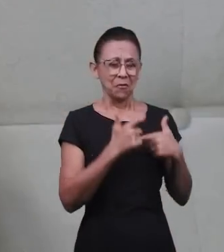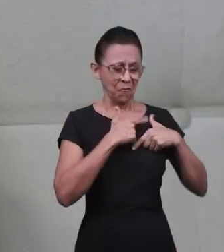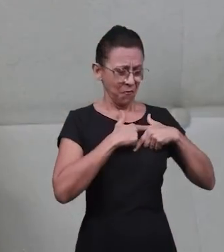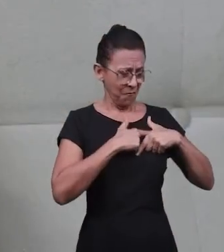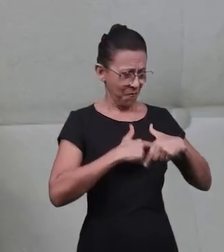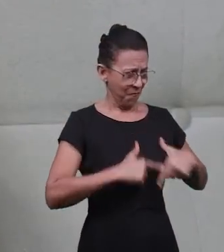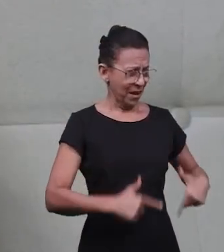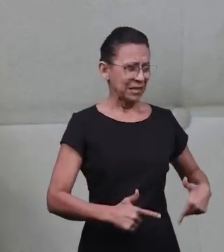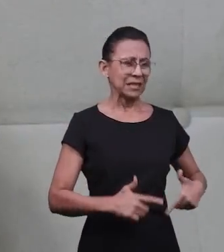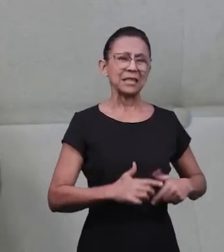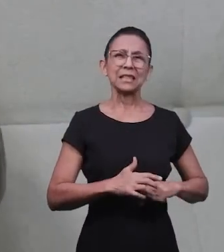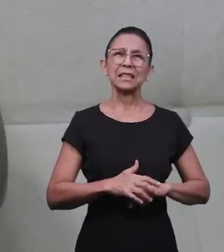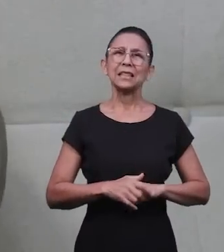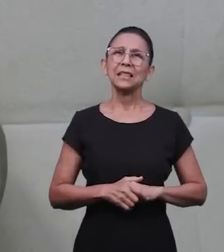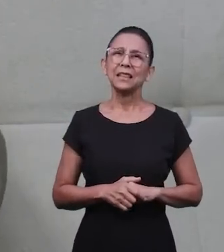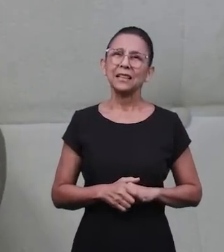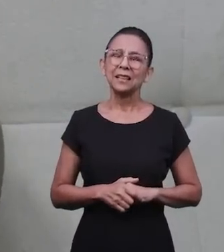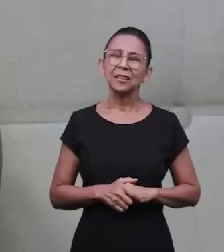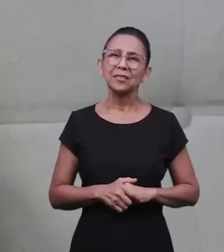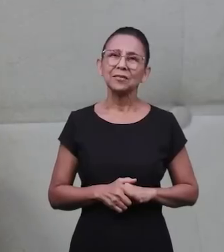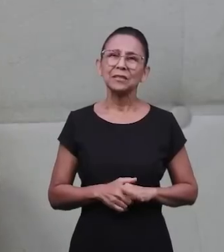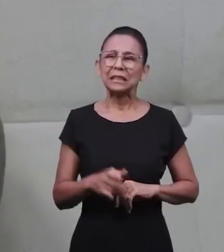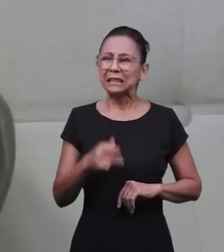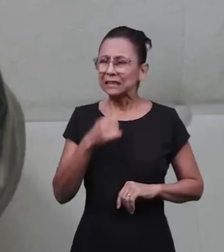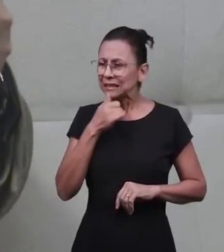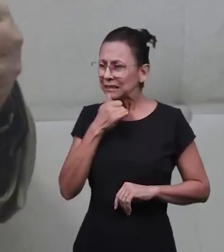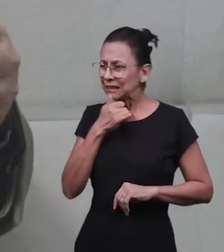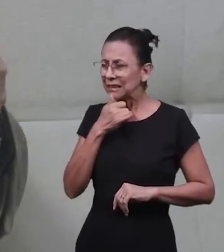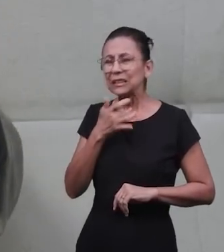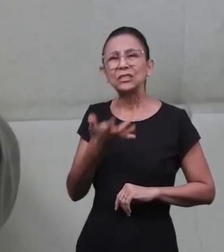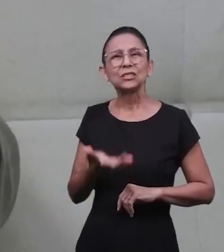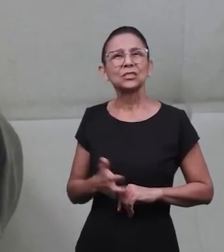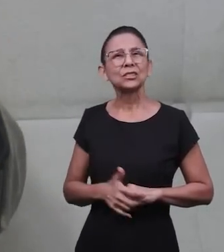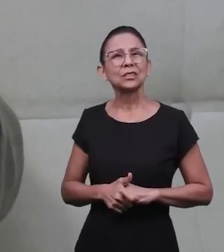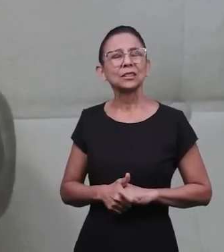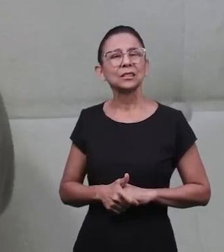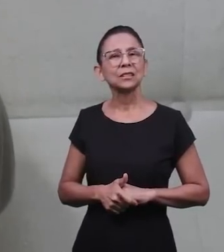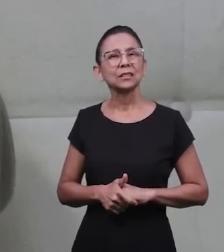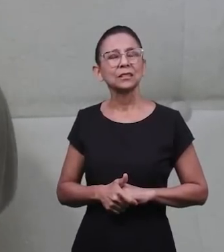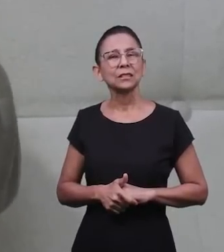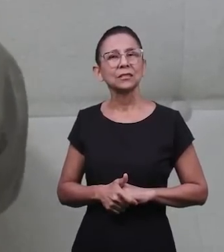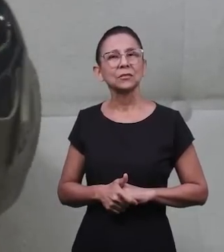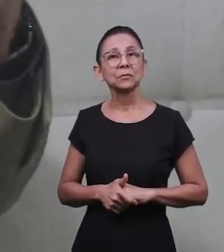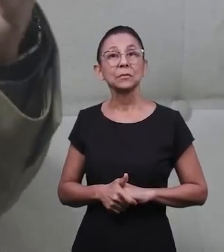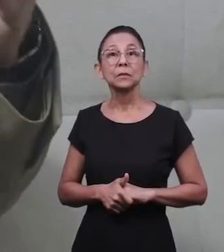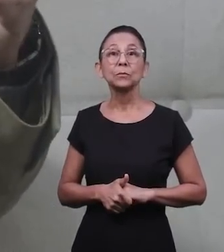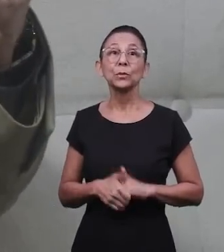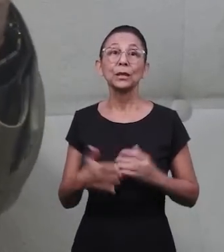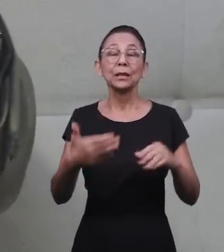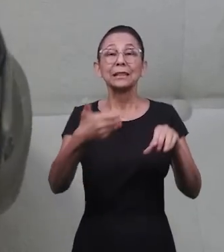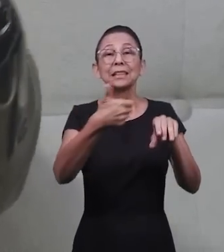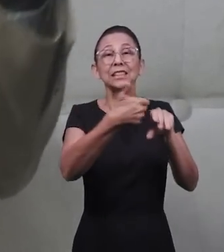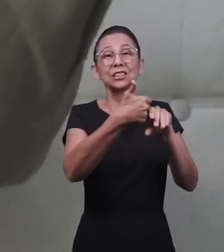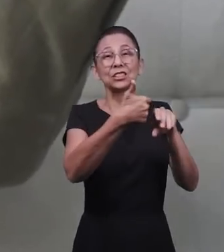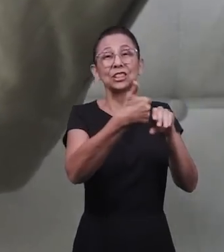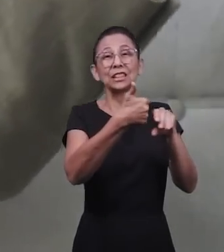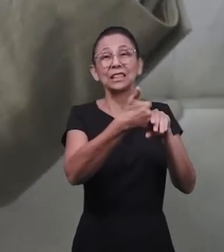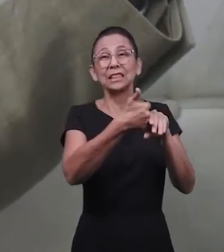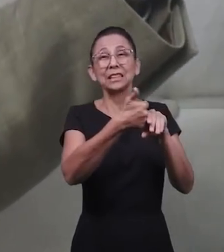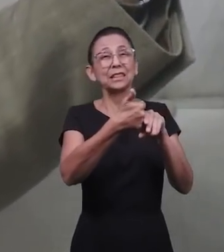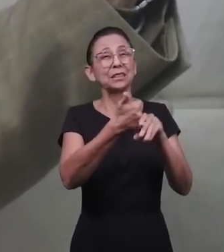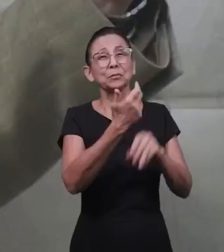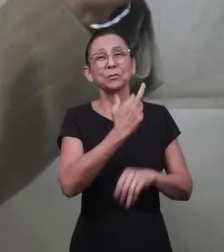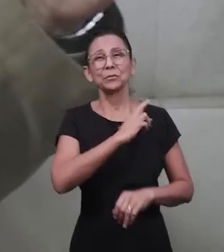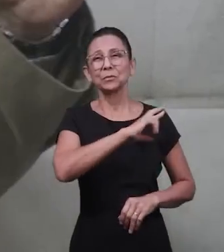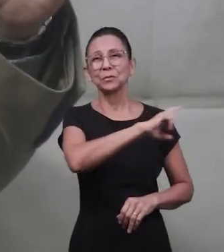espiritual, situação que, infelizmente, alcança o denominado